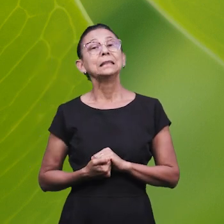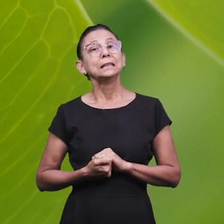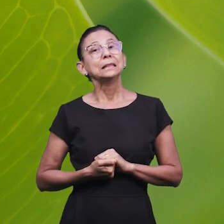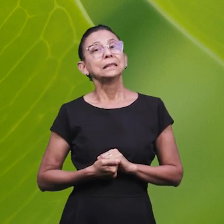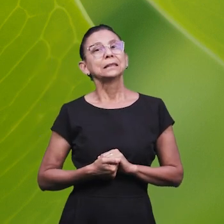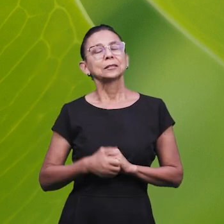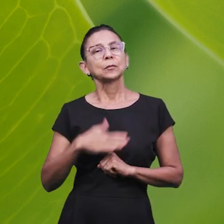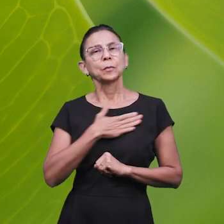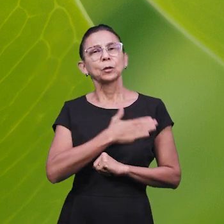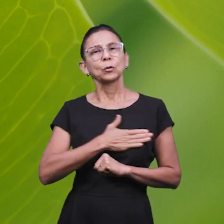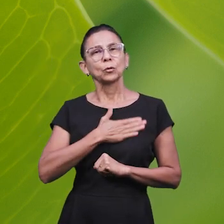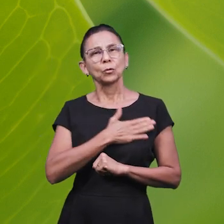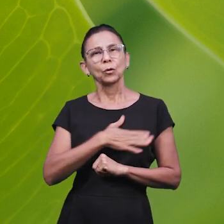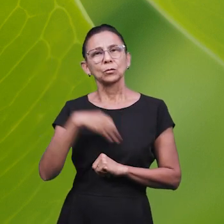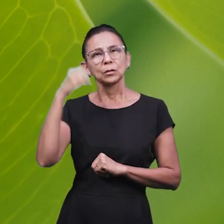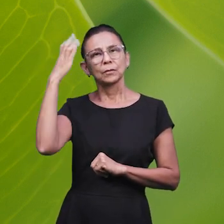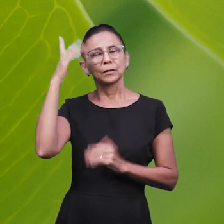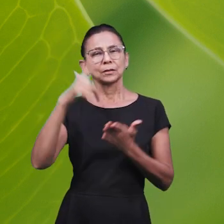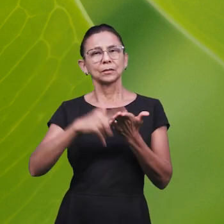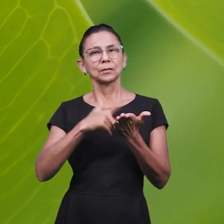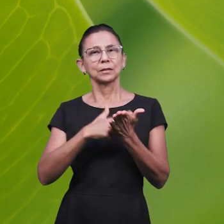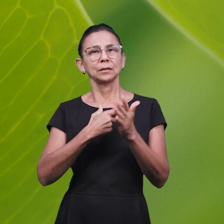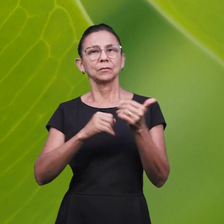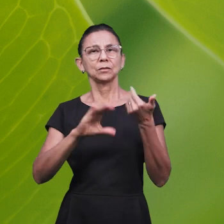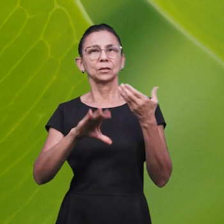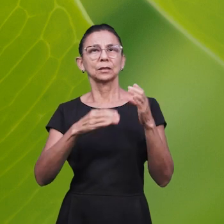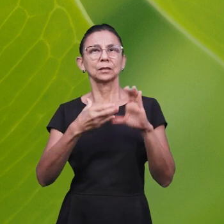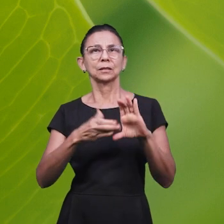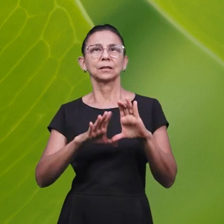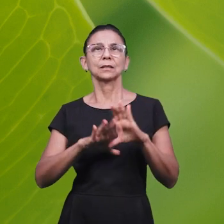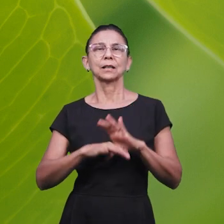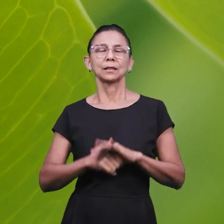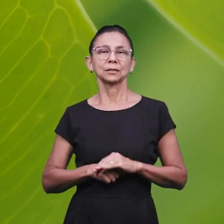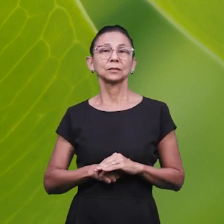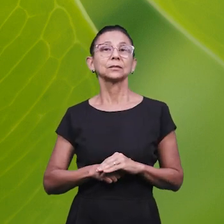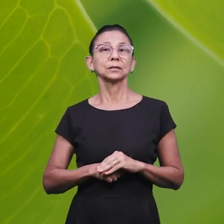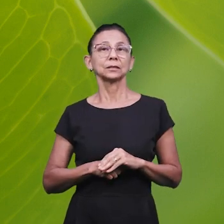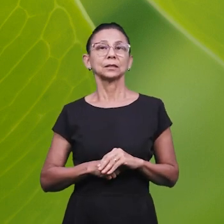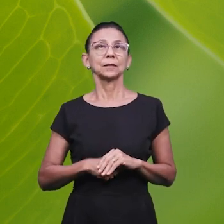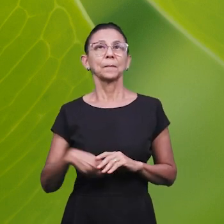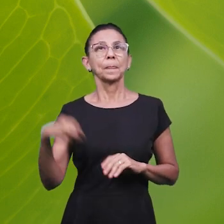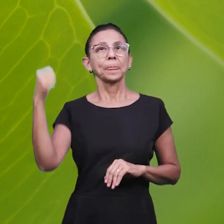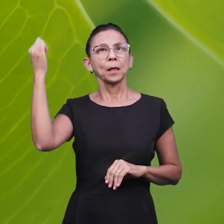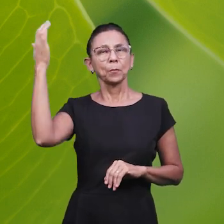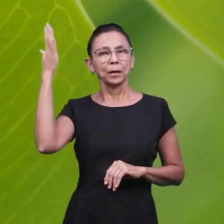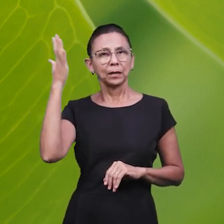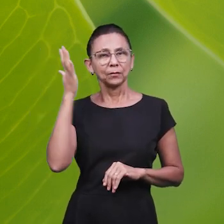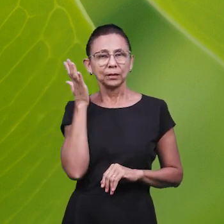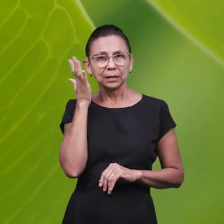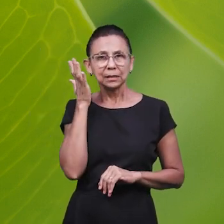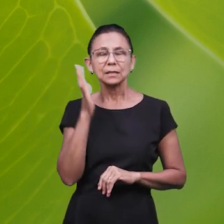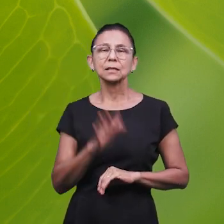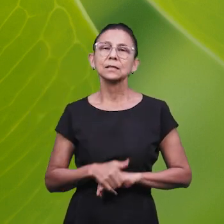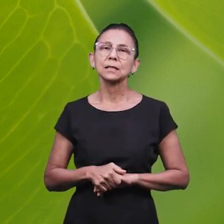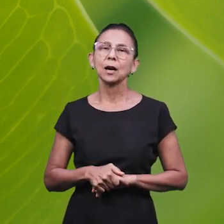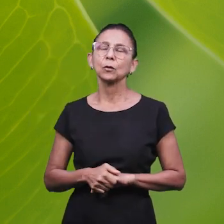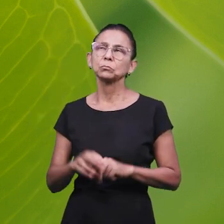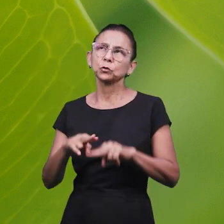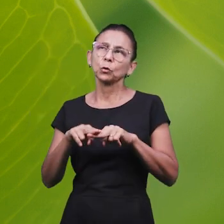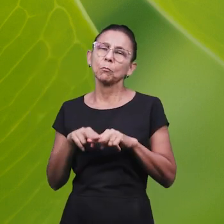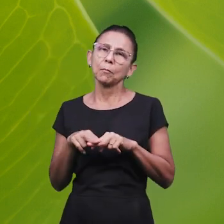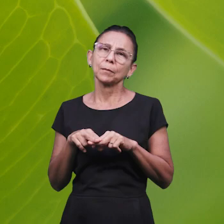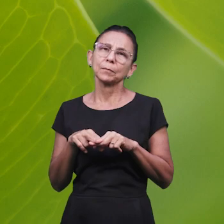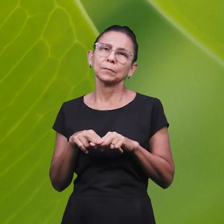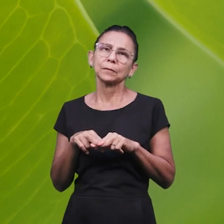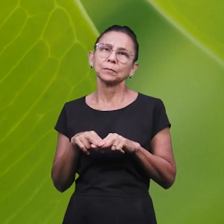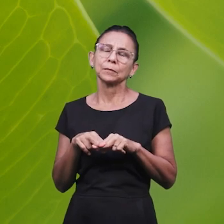de Cantares. E nós conseguimos ter um entendimento que vem da parte do Senhor, porque é uma revelação, é um bate-papo que nós aplicamos no nosso dia a dia e